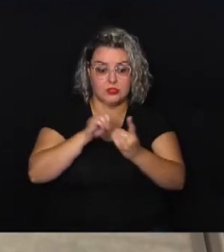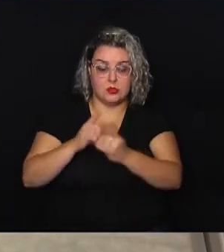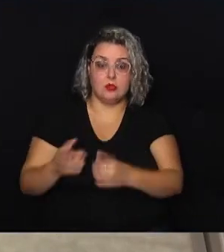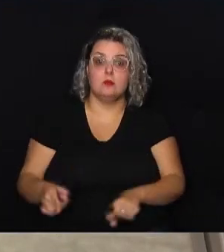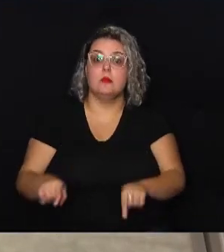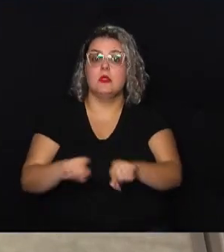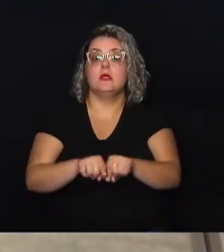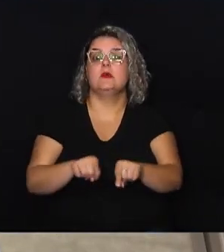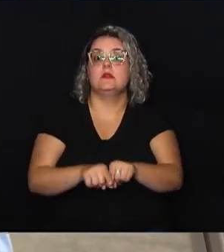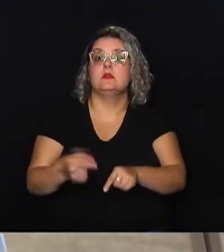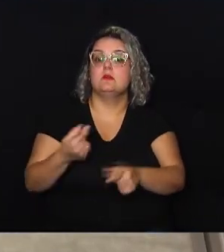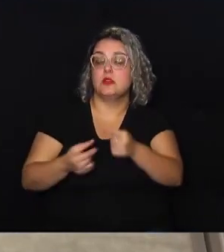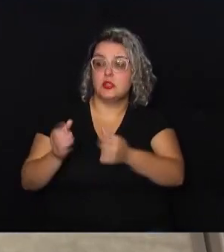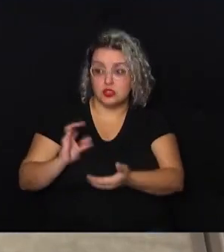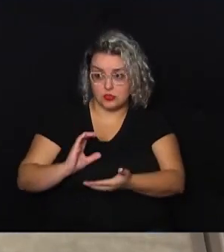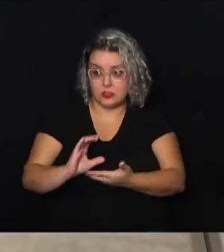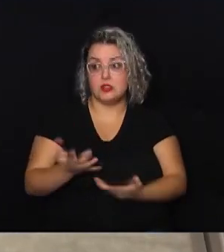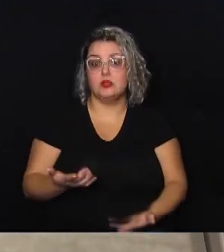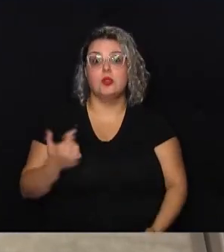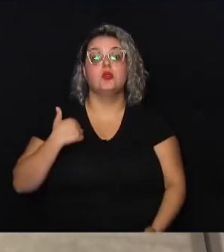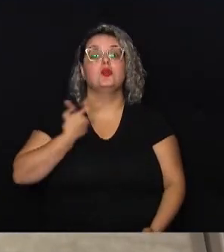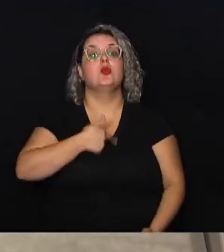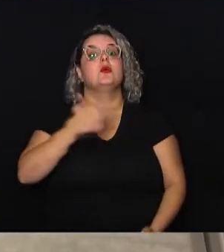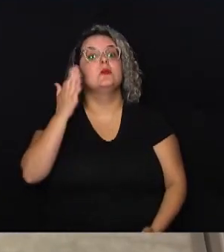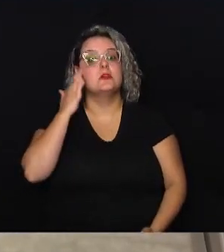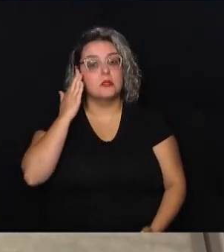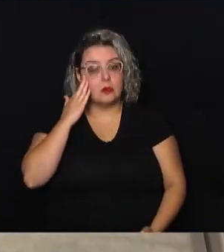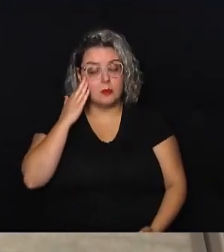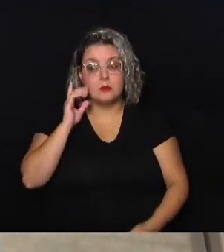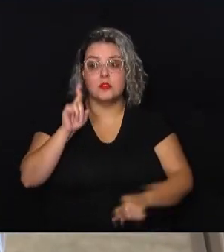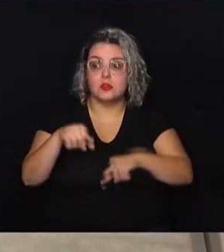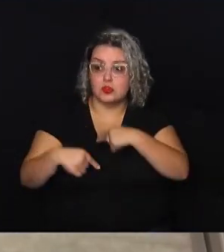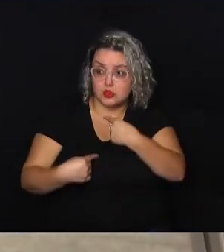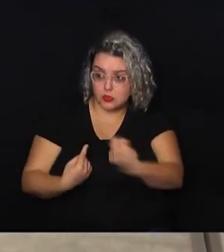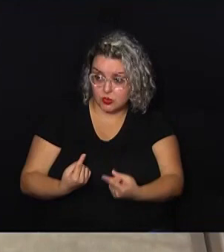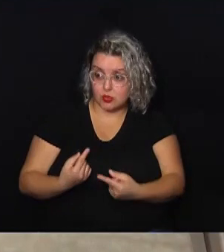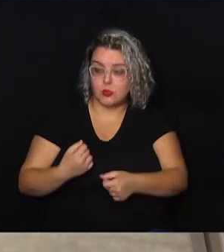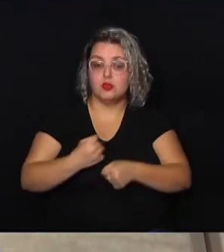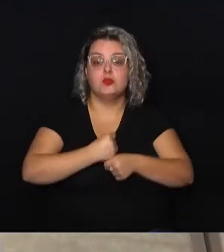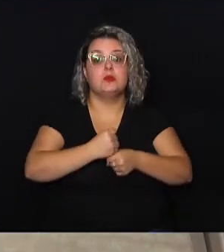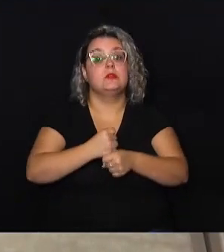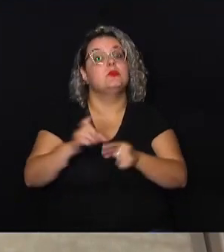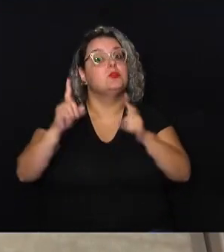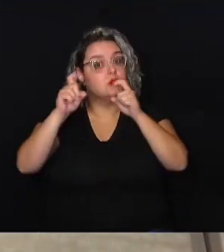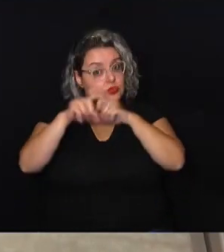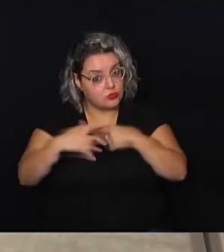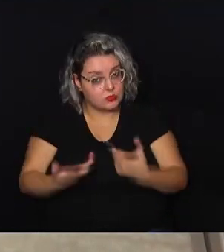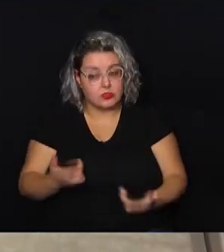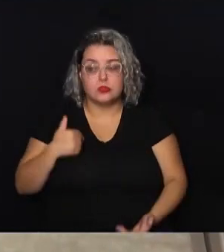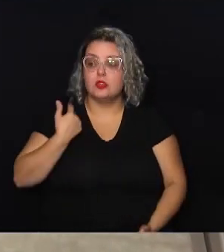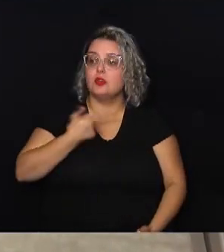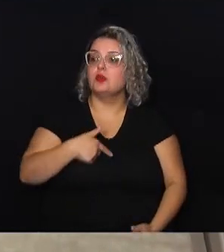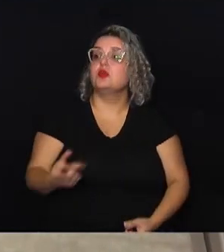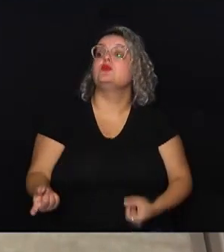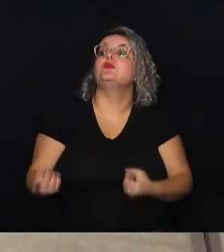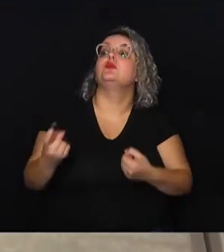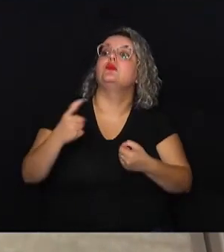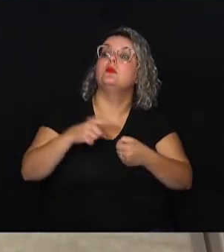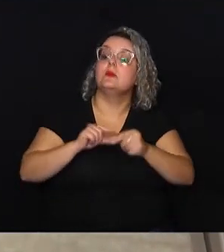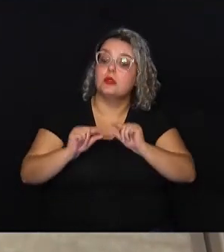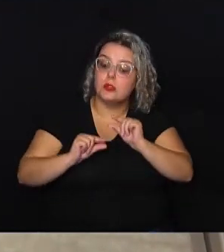nível de investimento. Então, nós sabemos que os próximos anos serão anos difíceis, né? Nós estamos retomando a